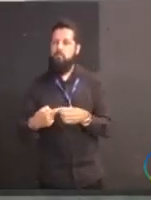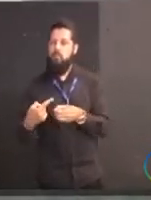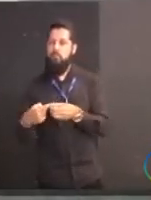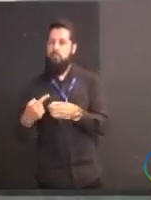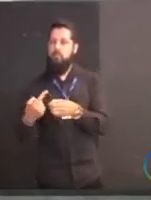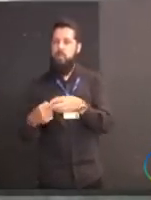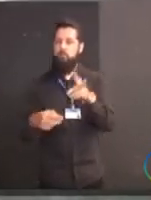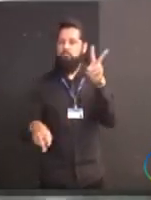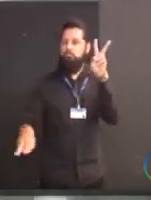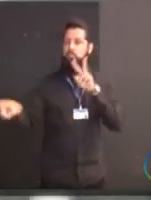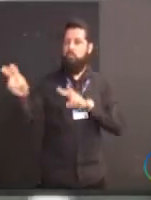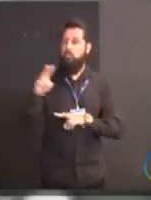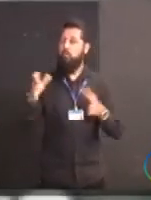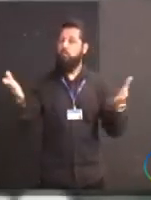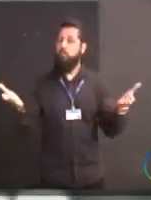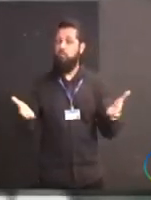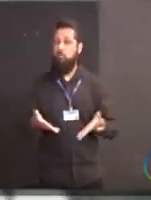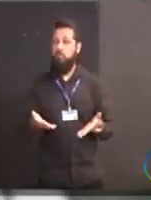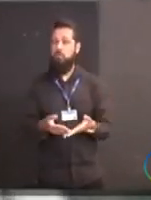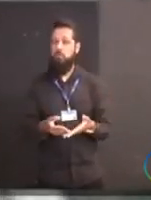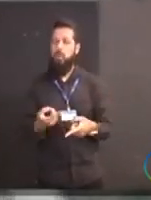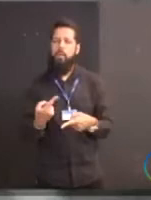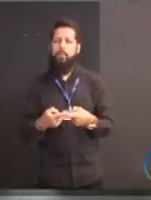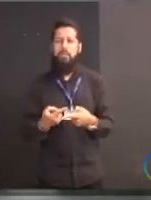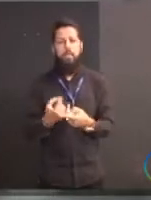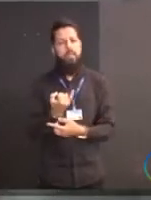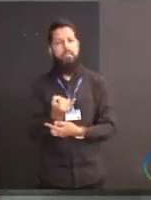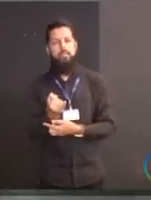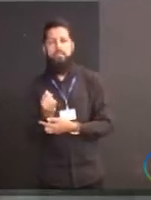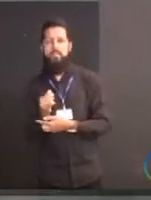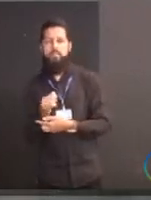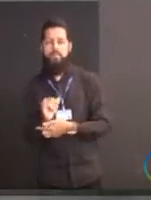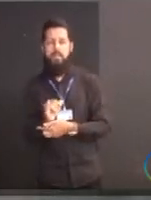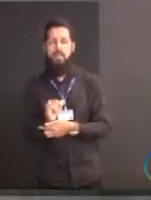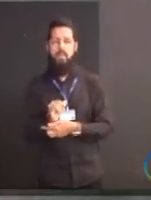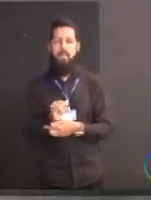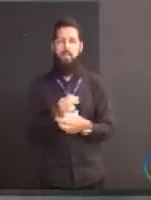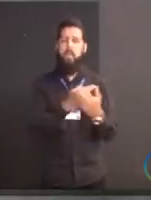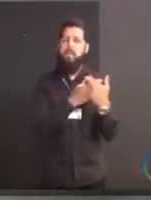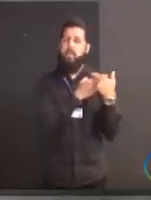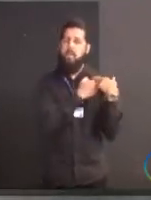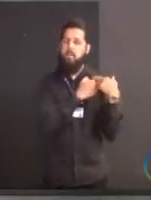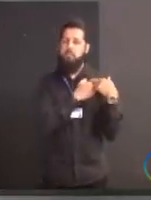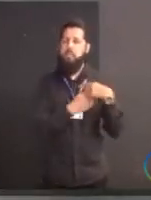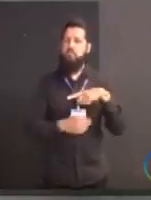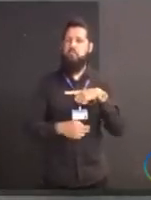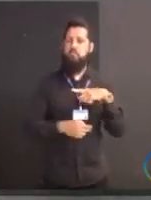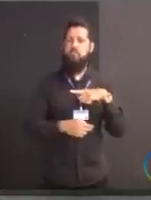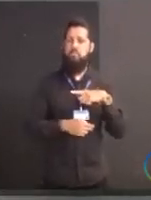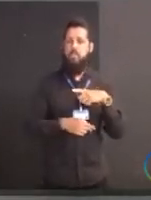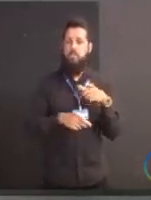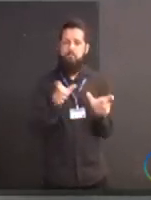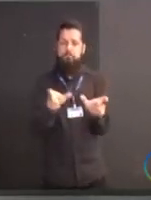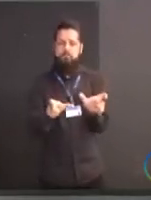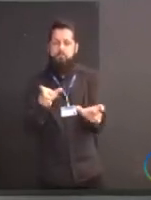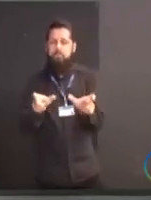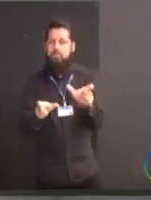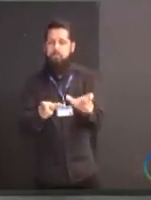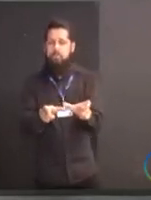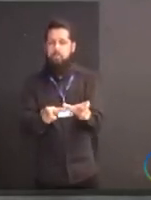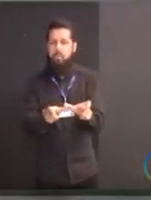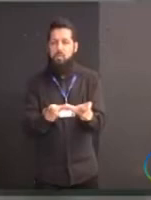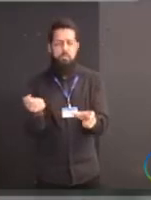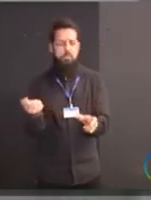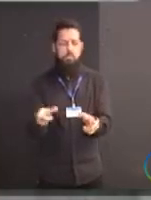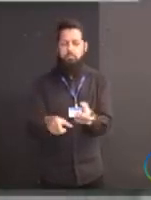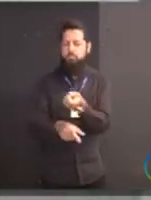exemplo. Porque se nós nos respeitássemos uns aos outros, segundo a Lei Áurea,